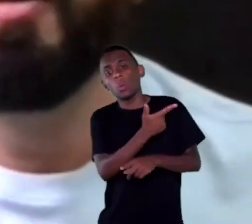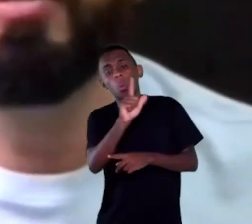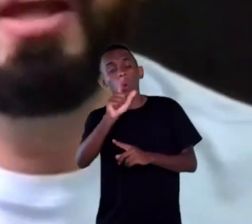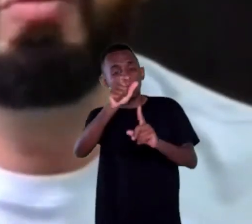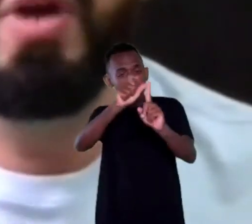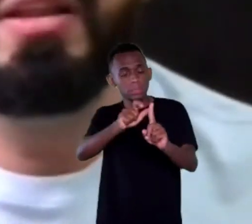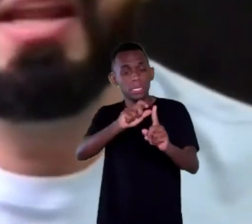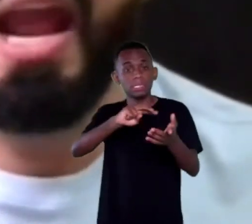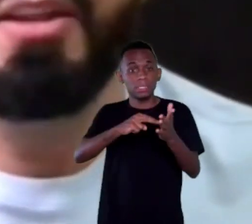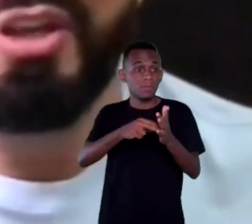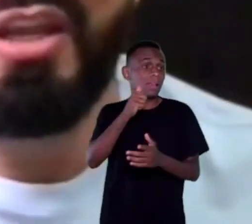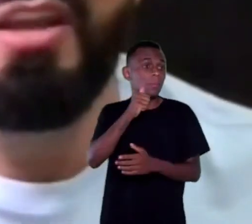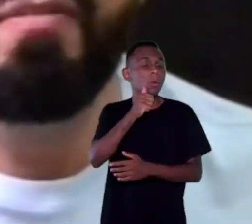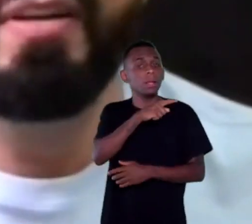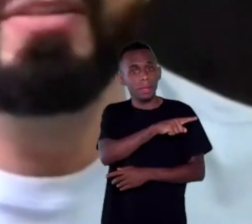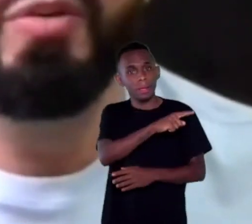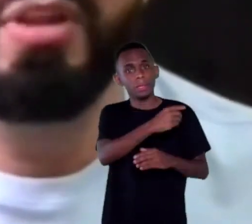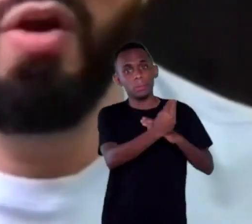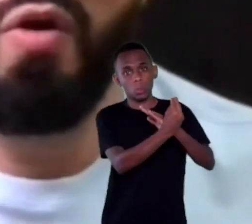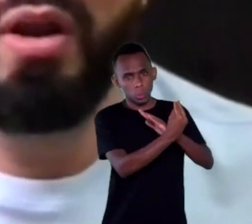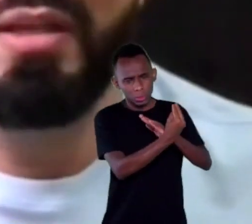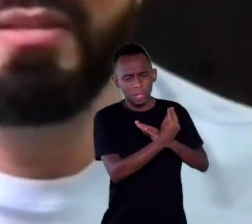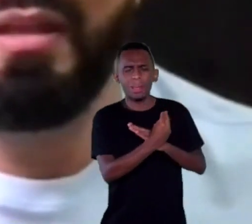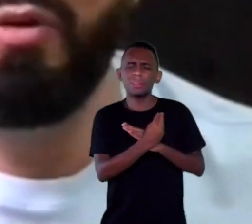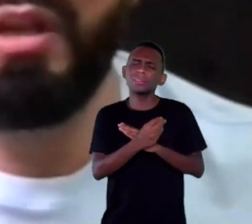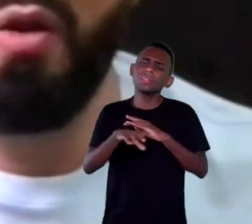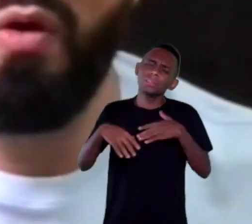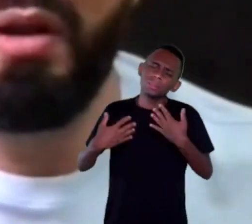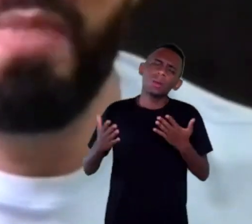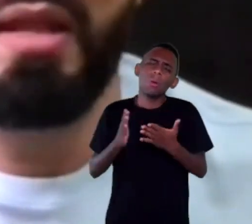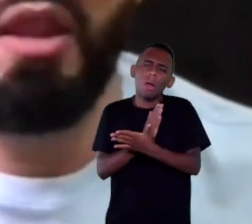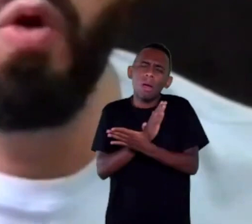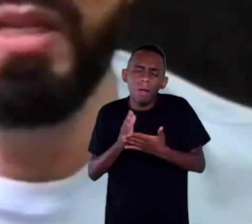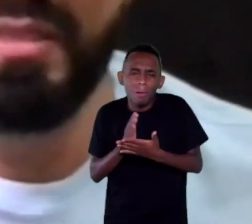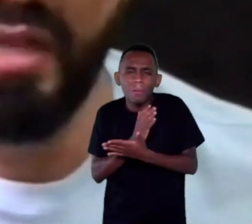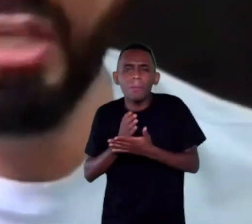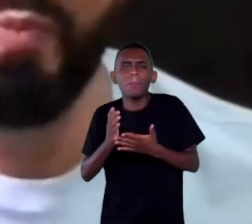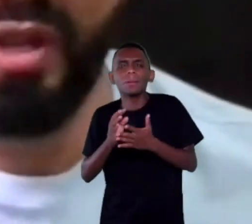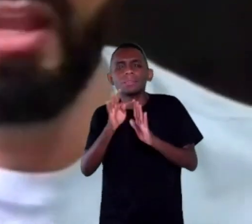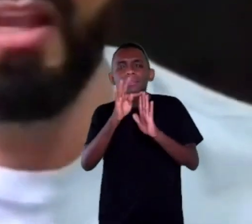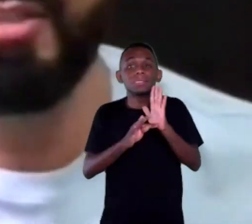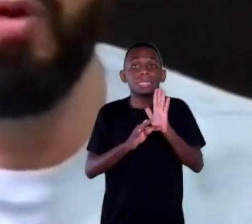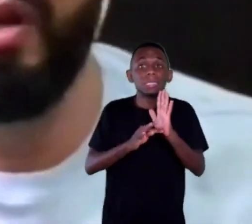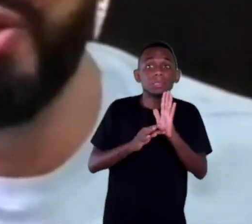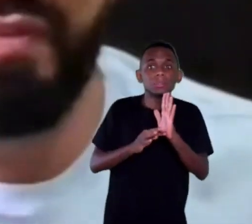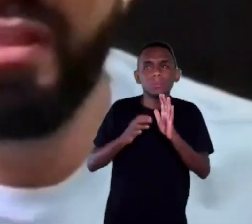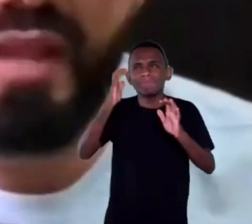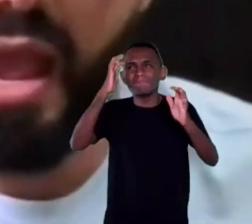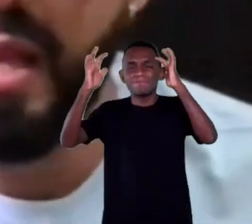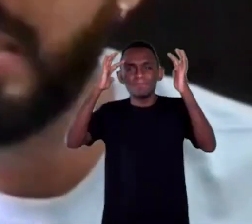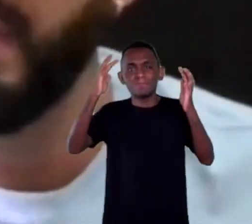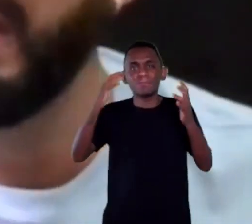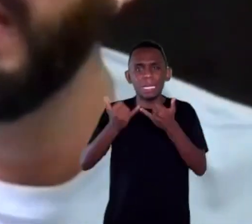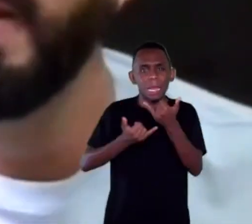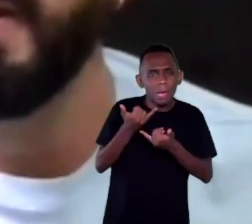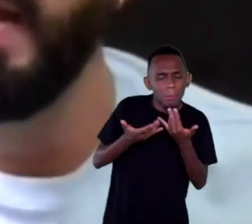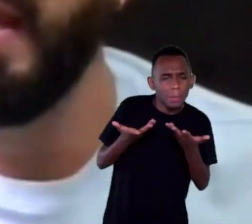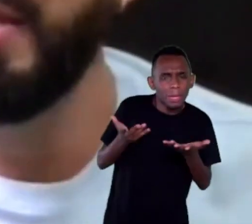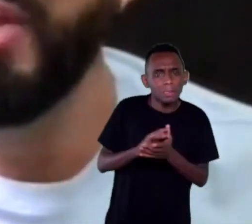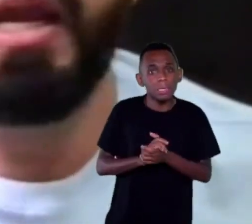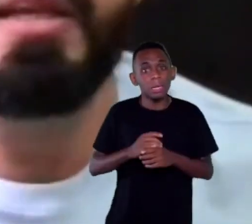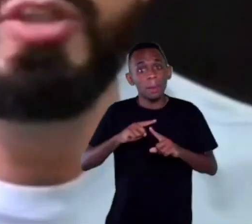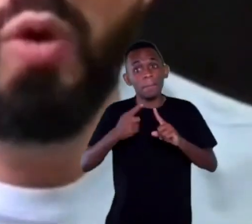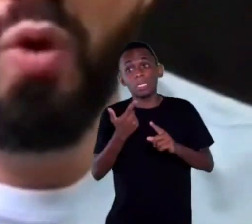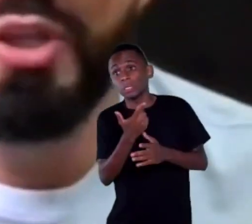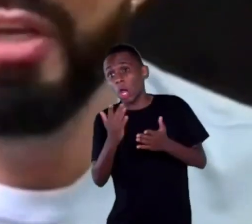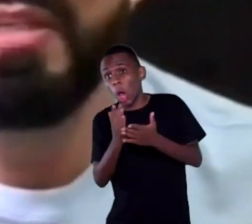né? Um tanto quanto criativas, outra hora meio aterrorizante, porque tem história de fantasma,